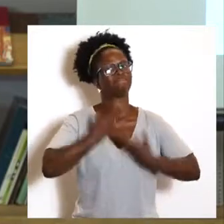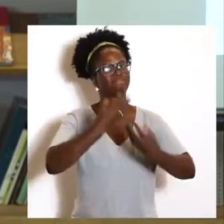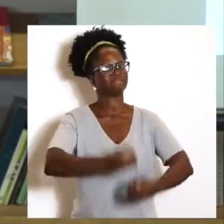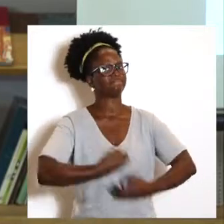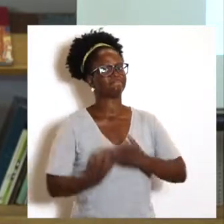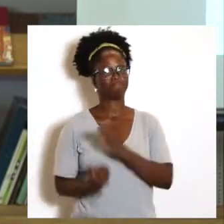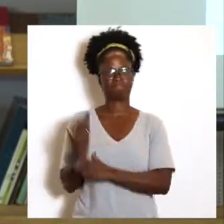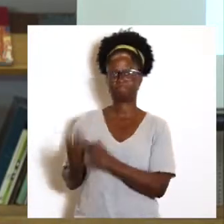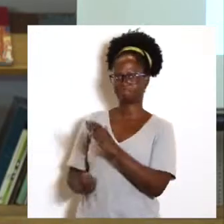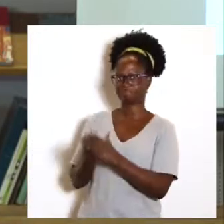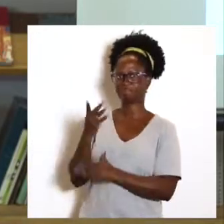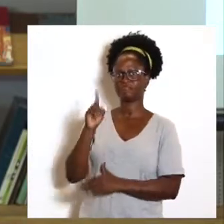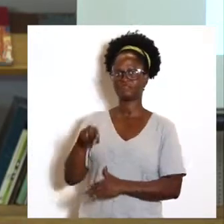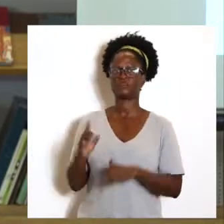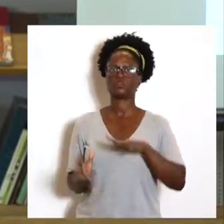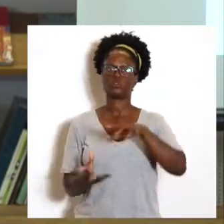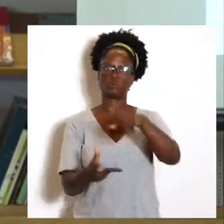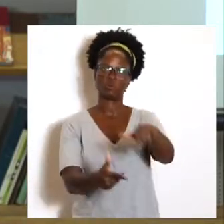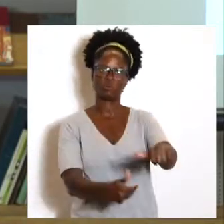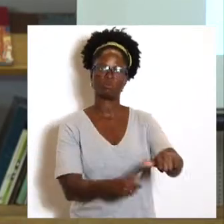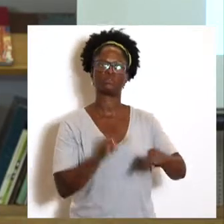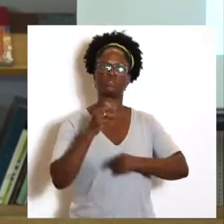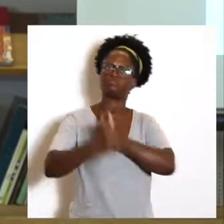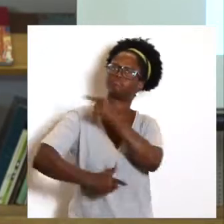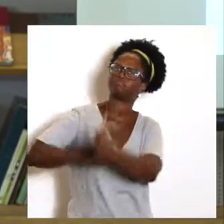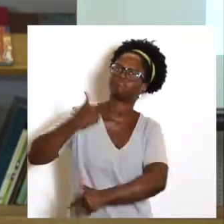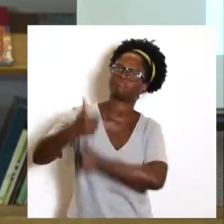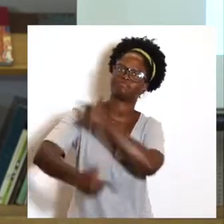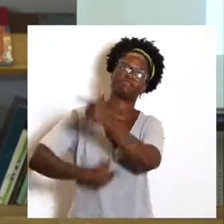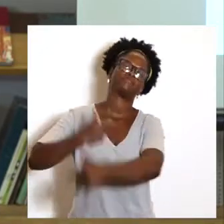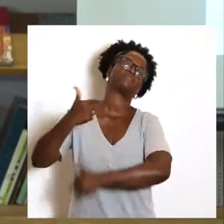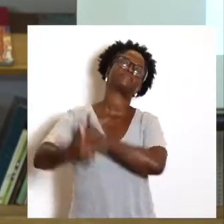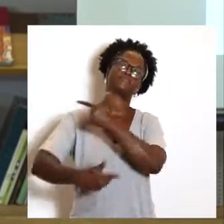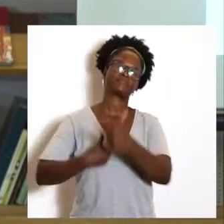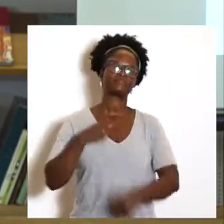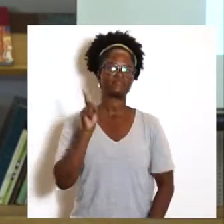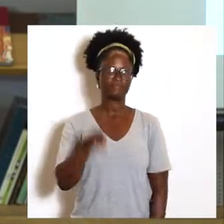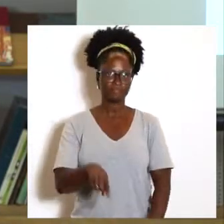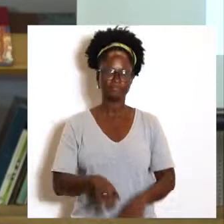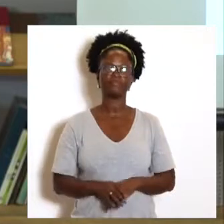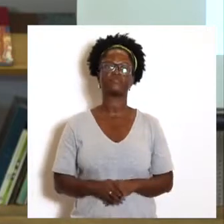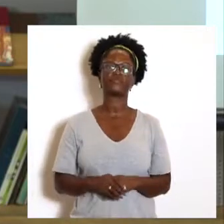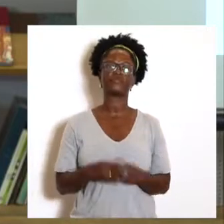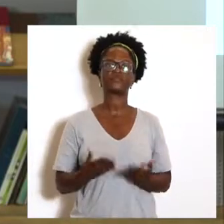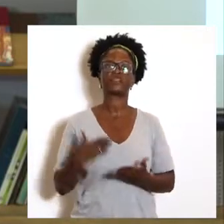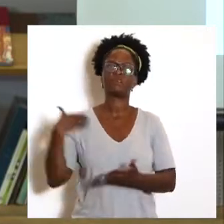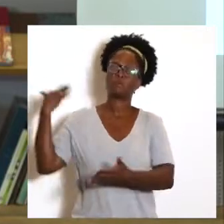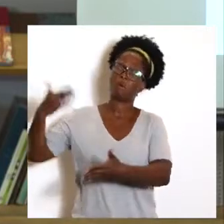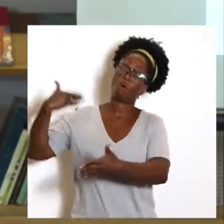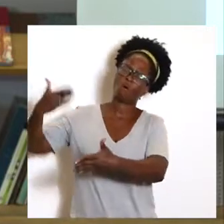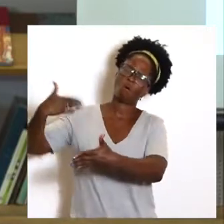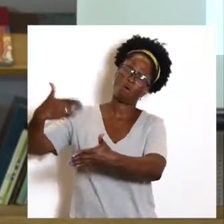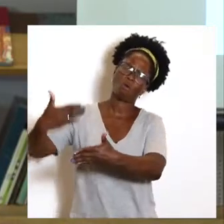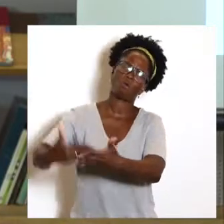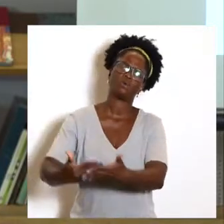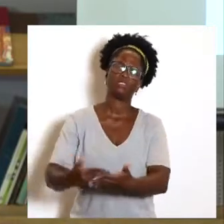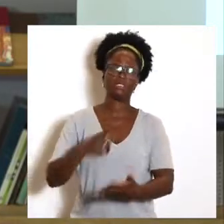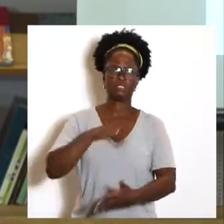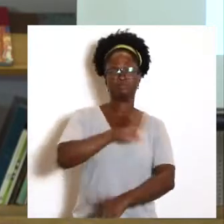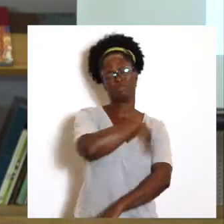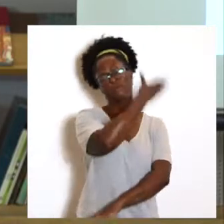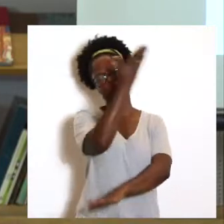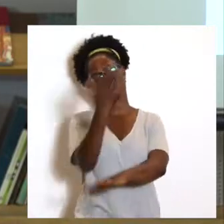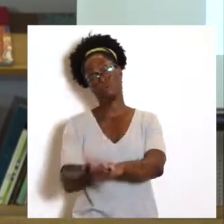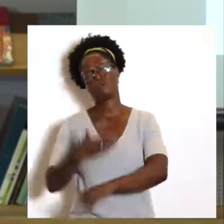sujeitos oriundos do mundo do trabalho são sujeitos que ao longo ao final de um dia